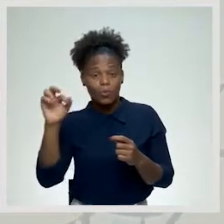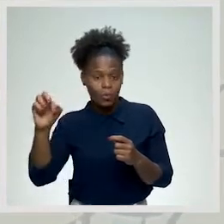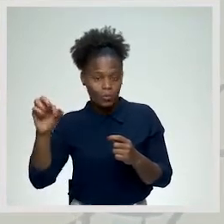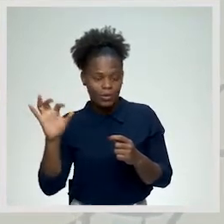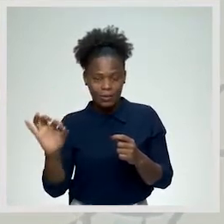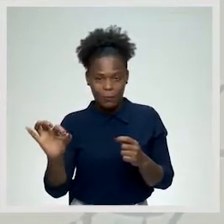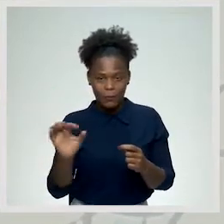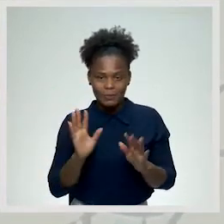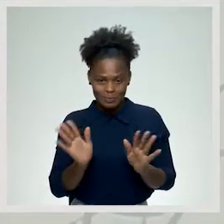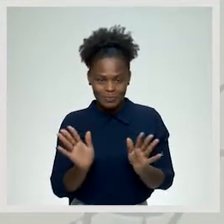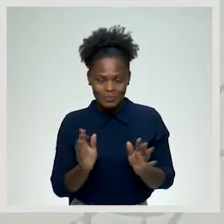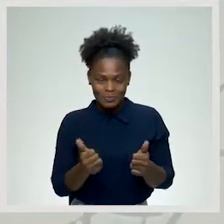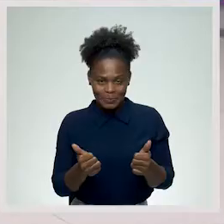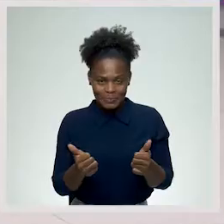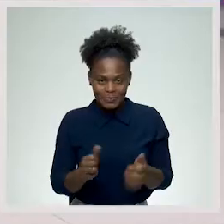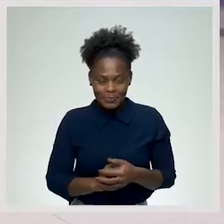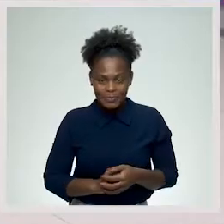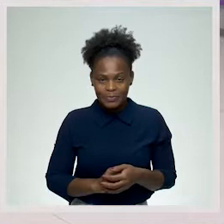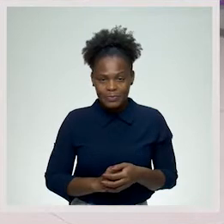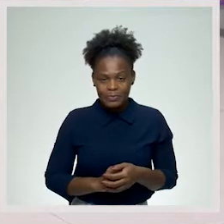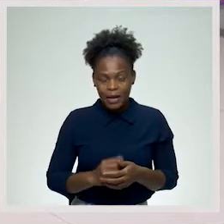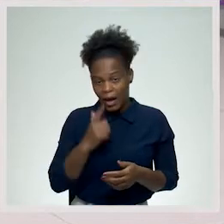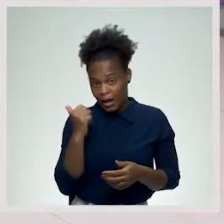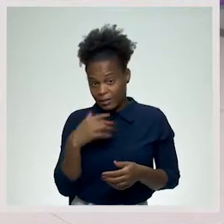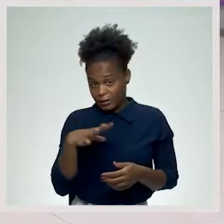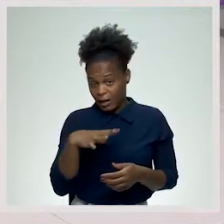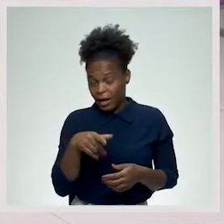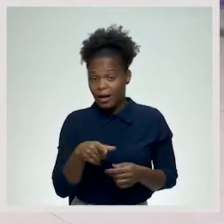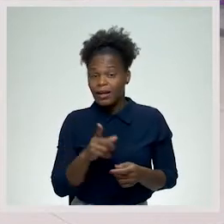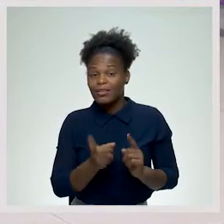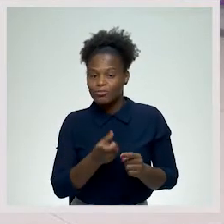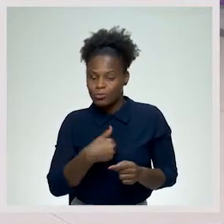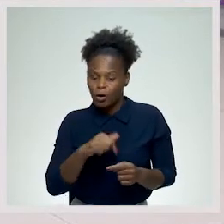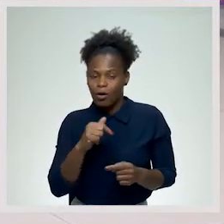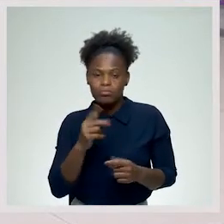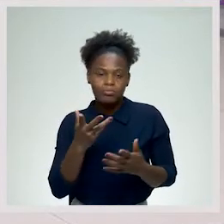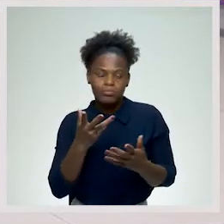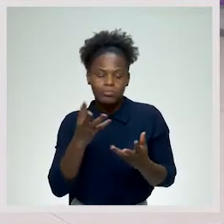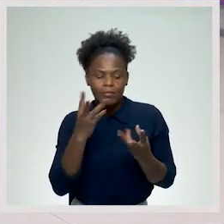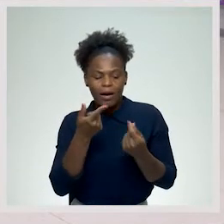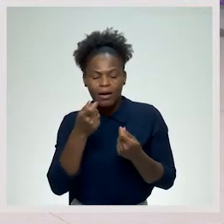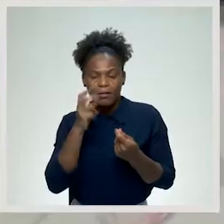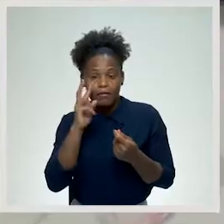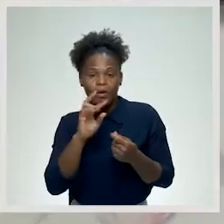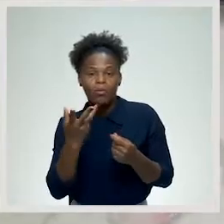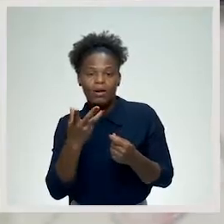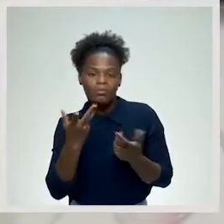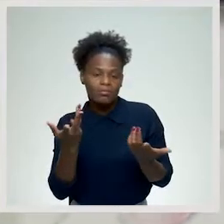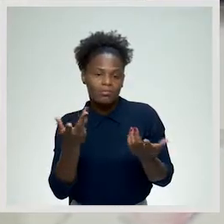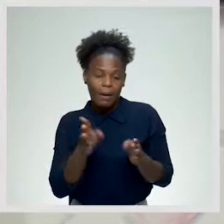108 graus, certo? E eles querem que nós determinemos a amplitude de